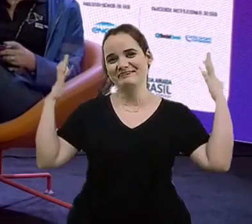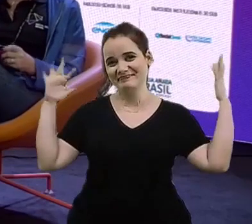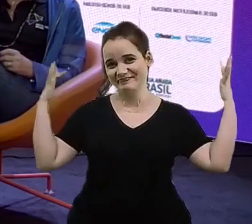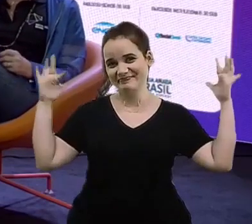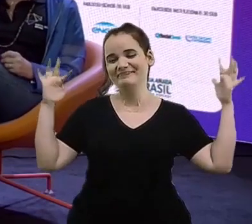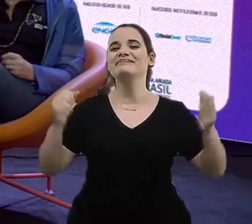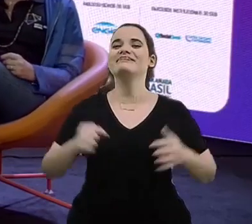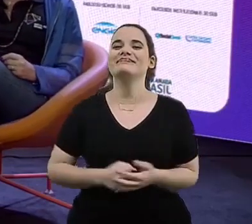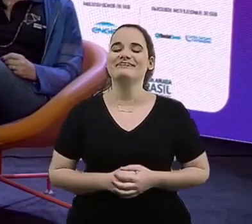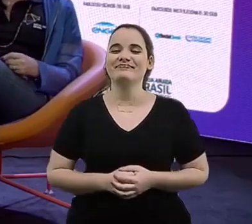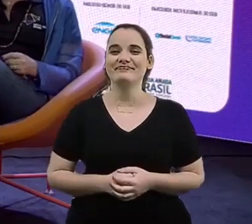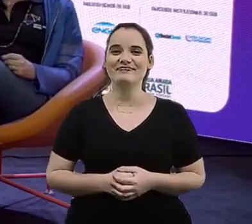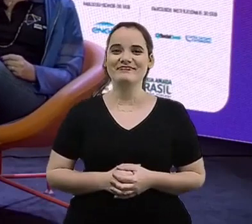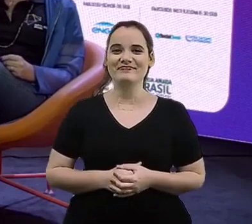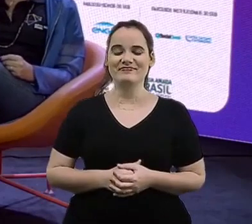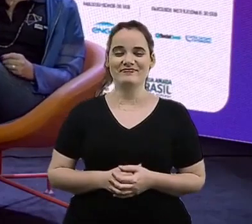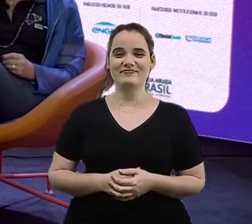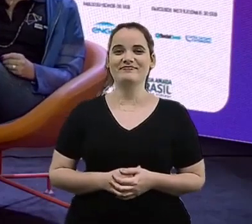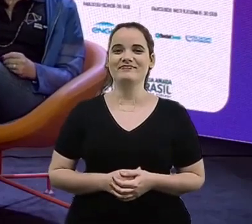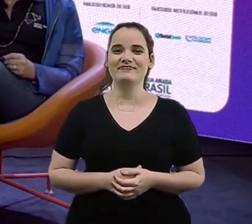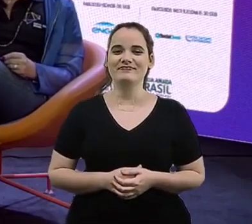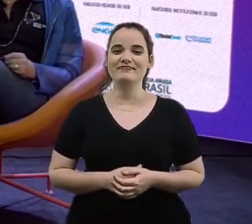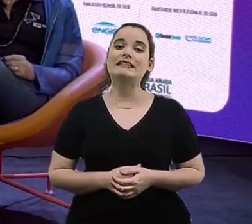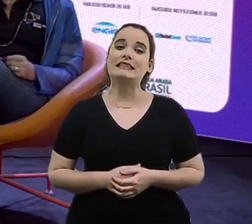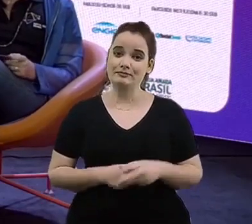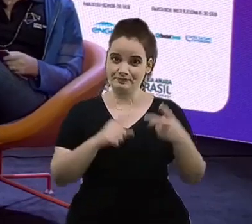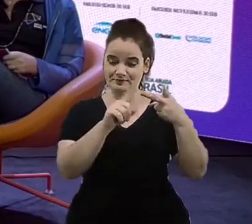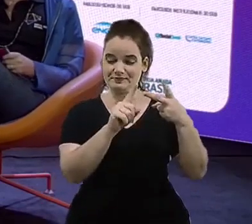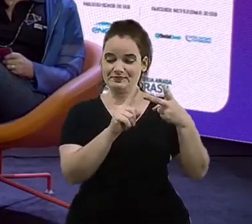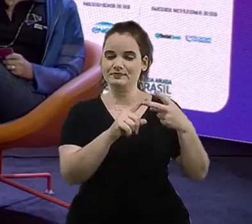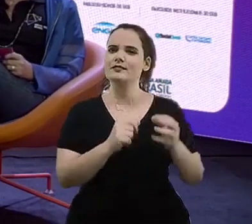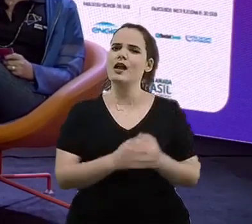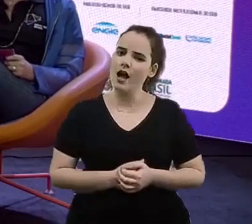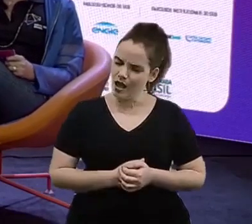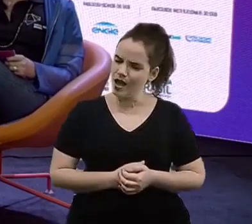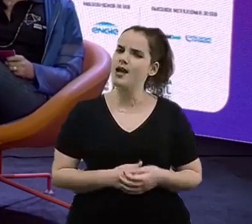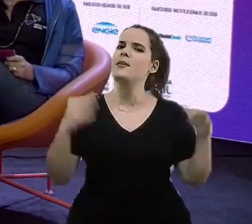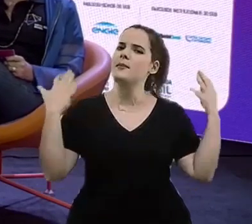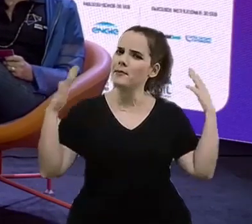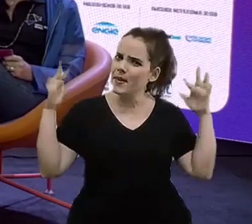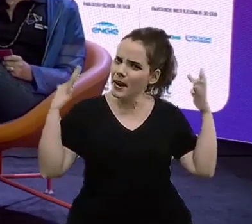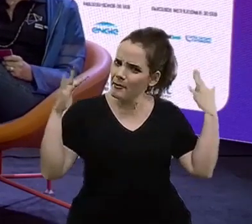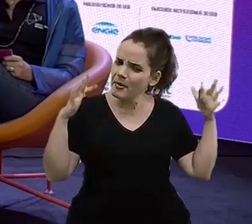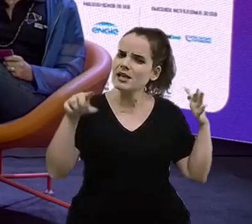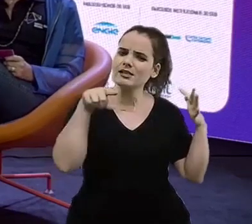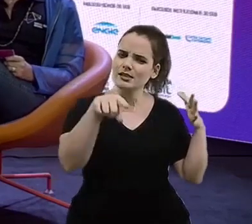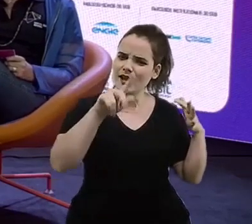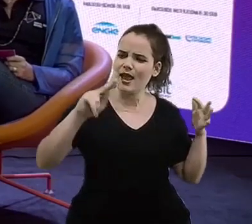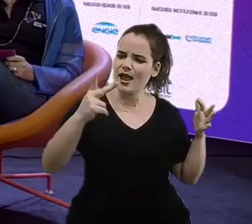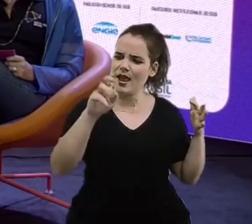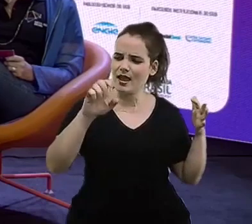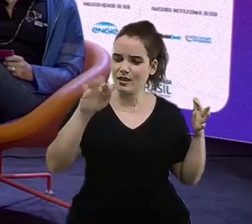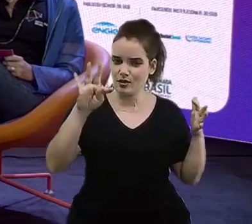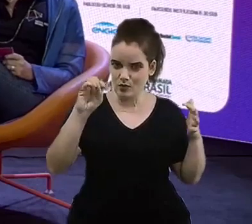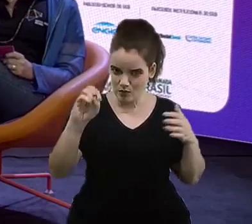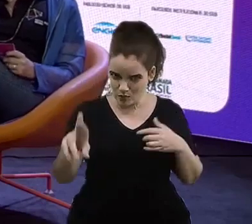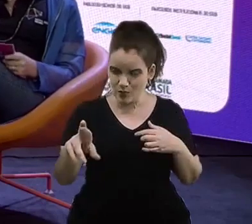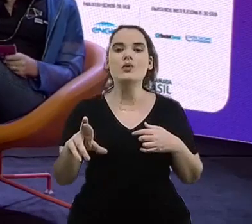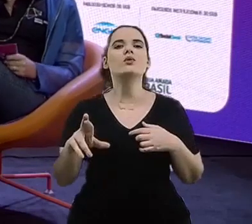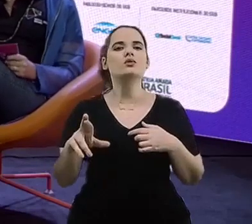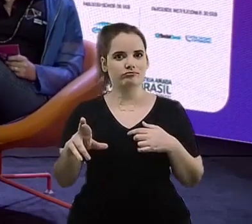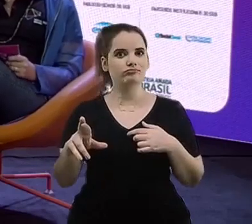escolha de um problema de muita relevância econômica e social, e principalmente utilizando